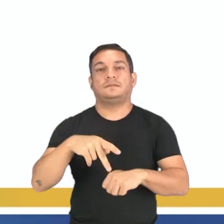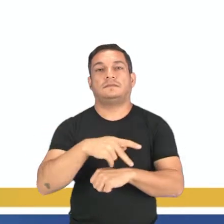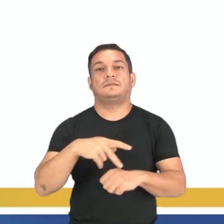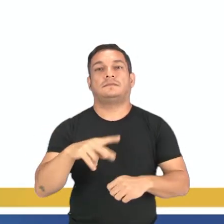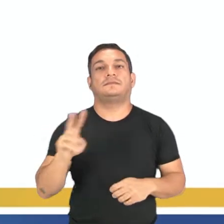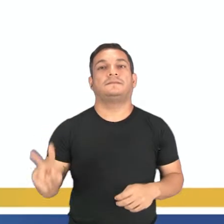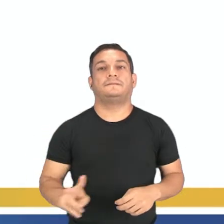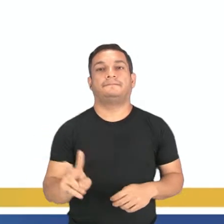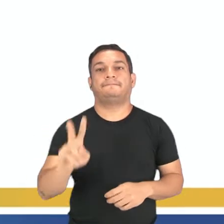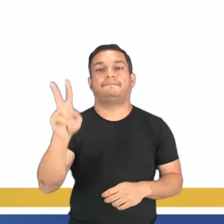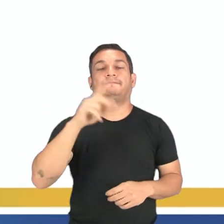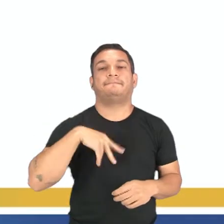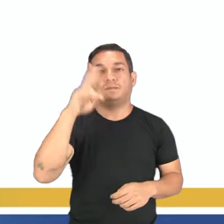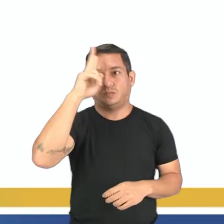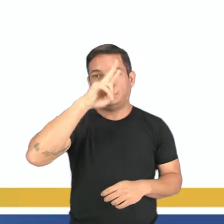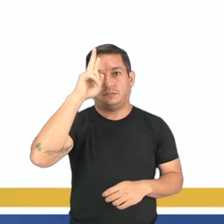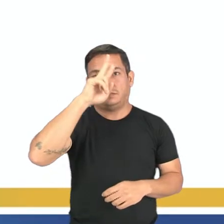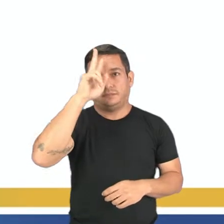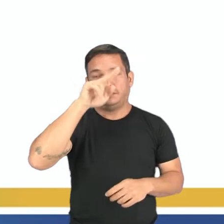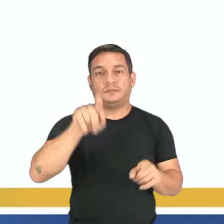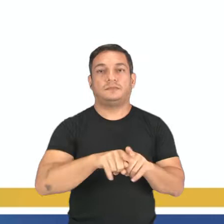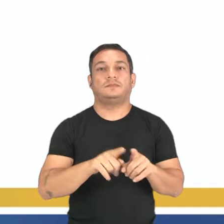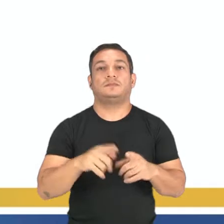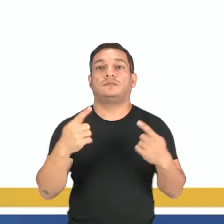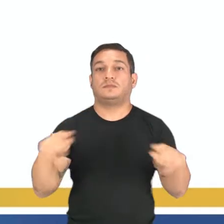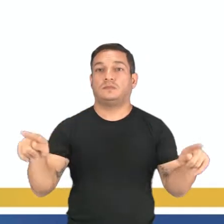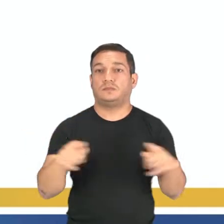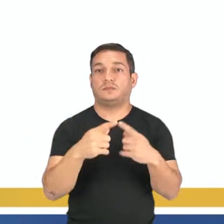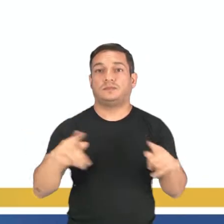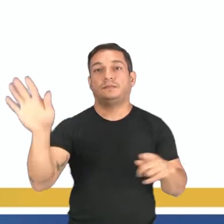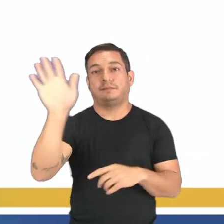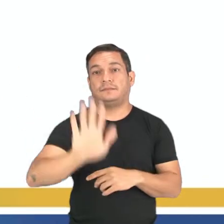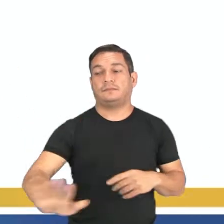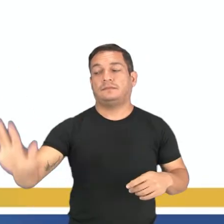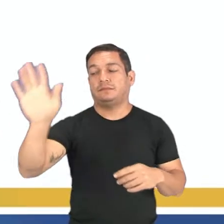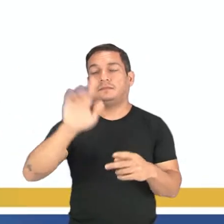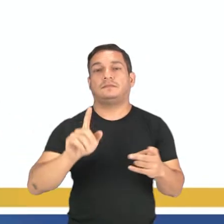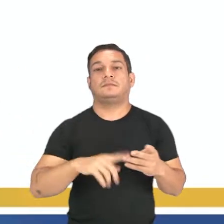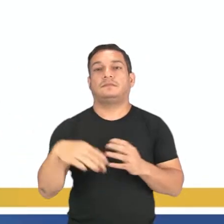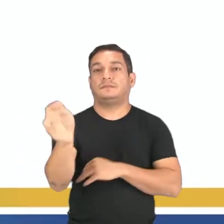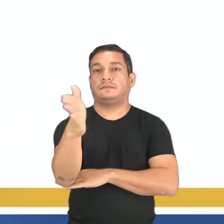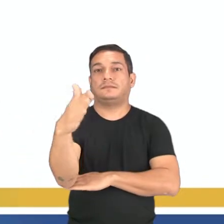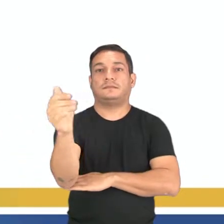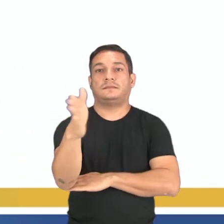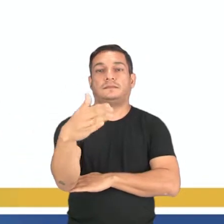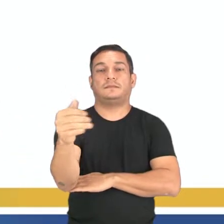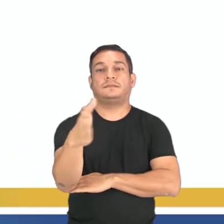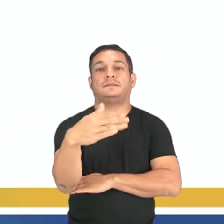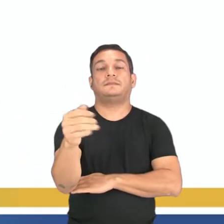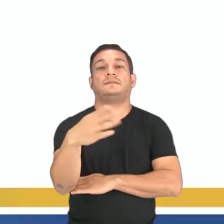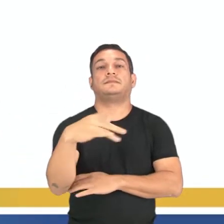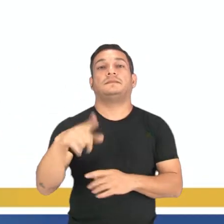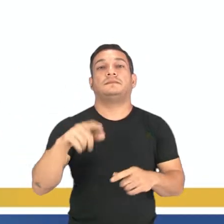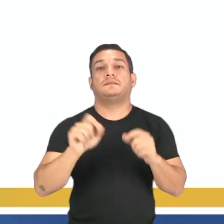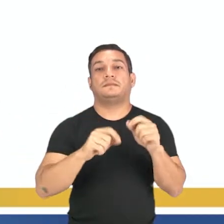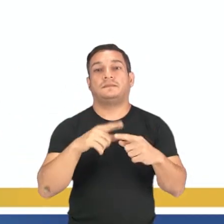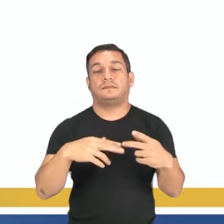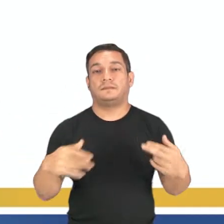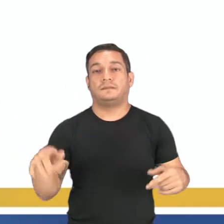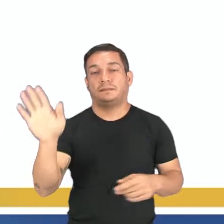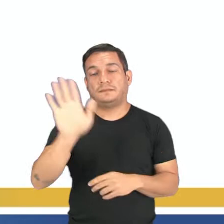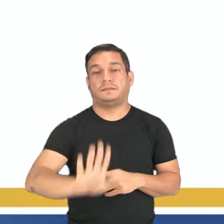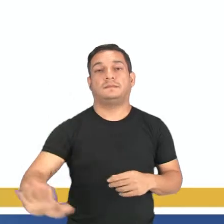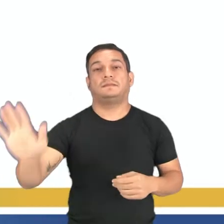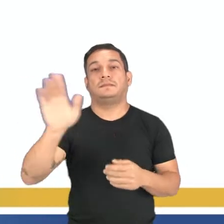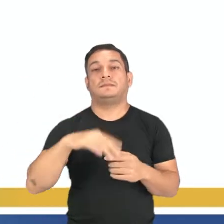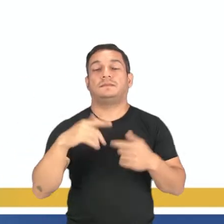a valorização da nossa história, o hino nacional, a bandeira, né, que são instrumentos